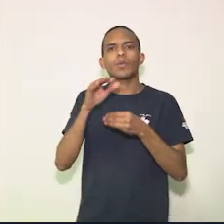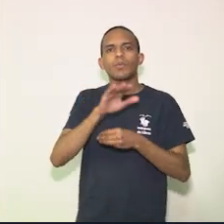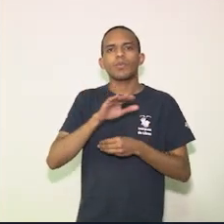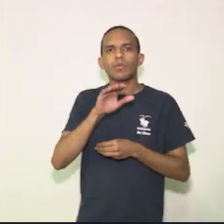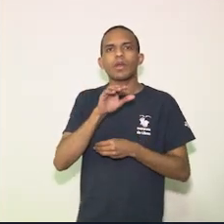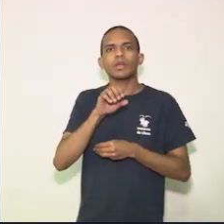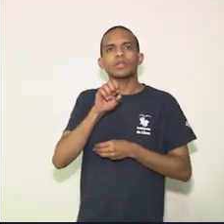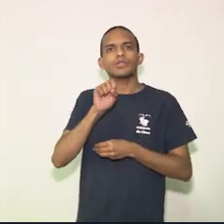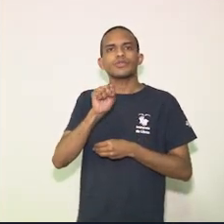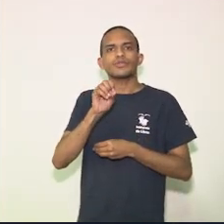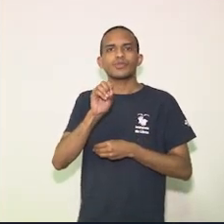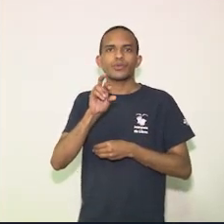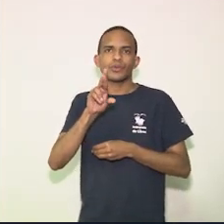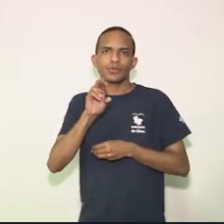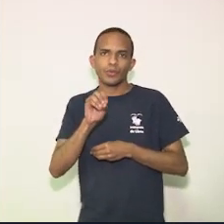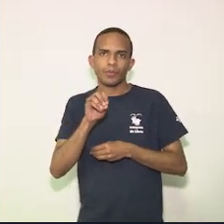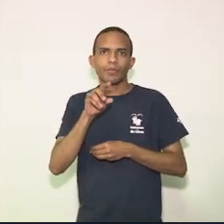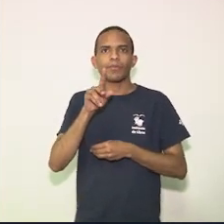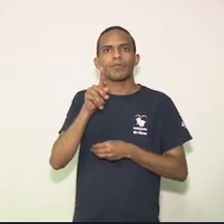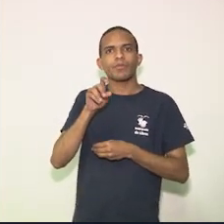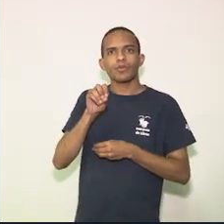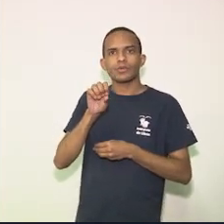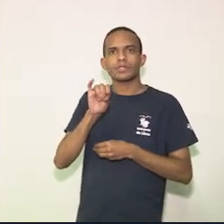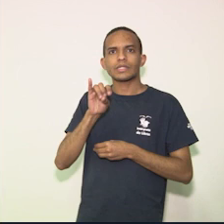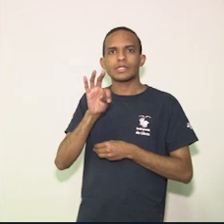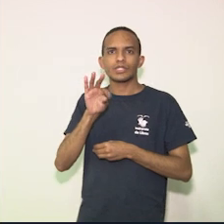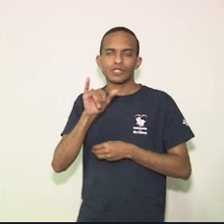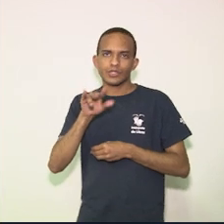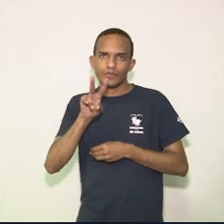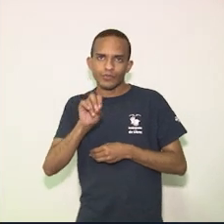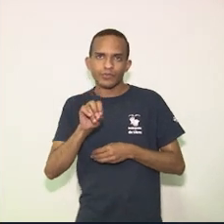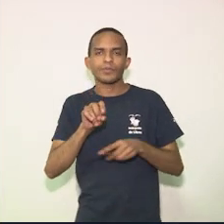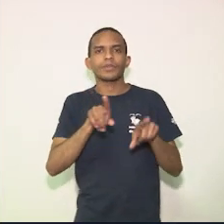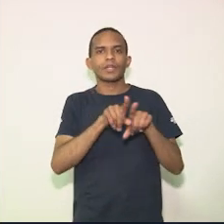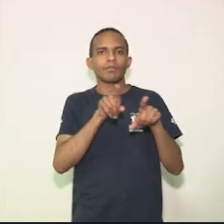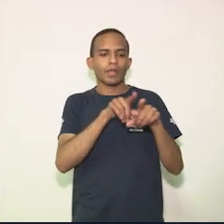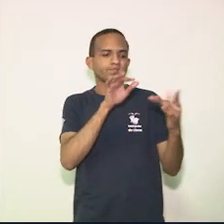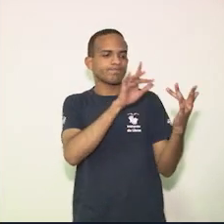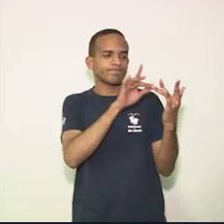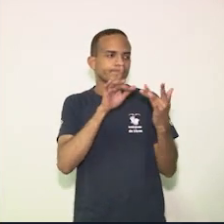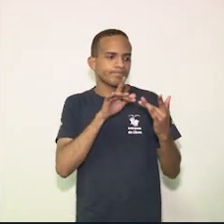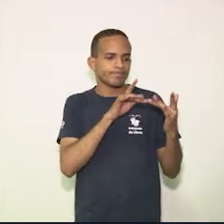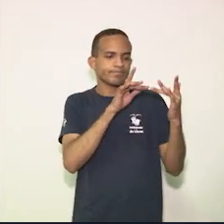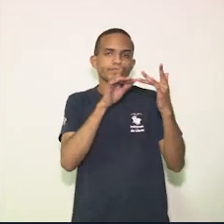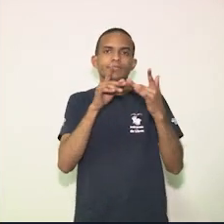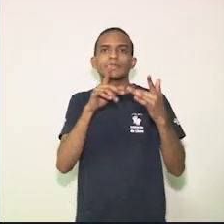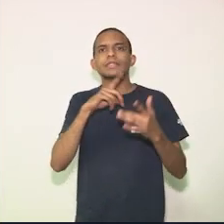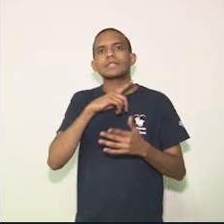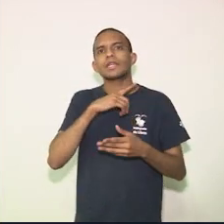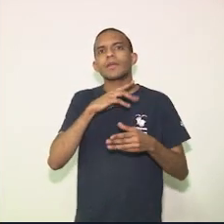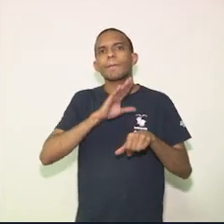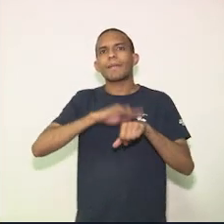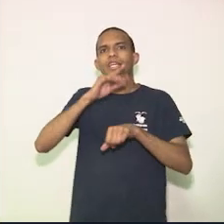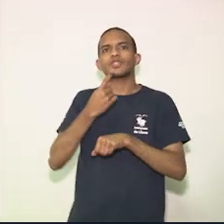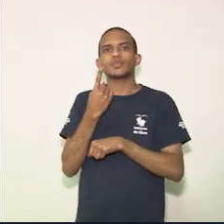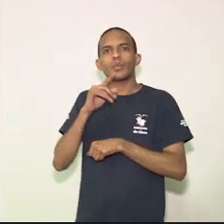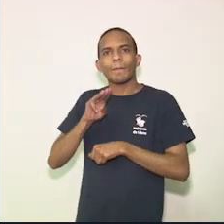positivas e seus contatos familiares foram realizados através de mais